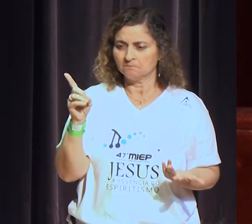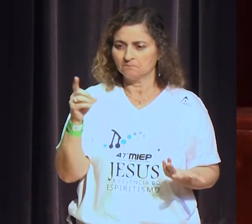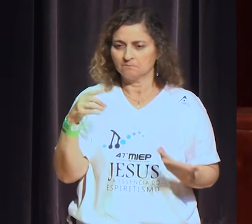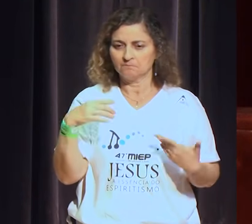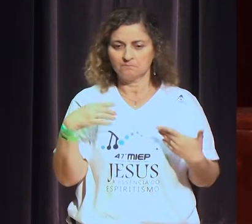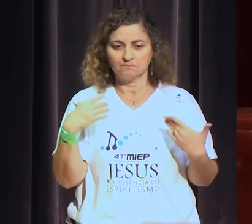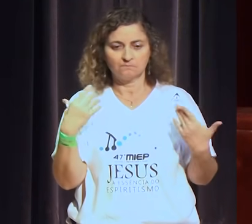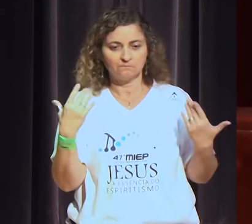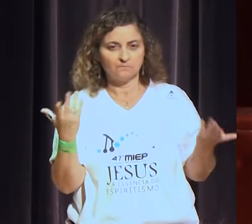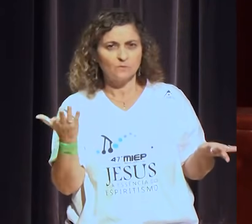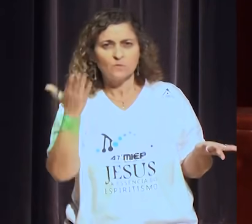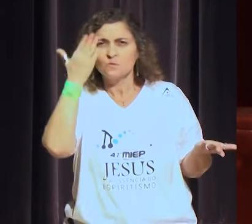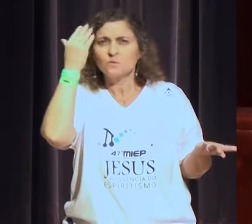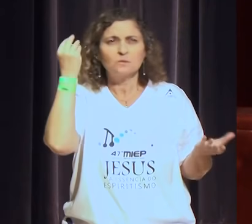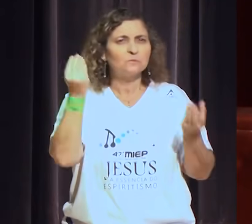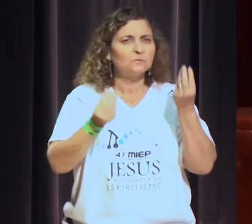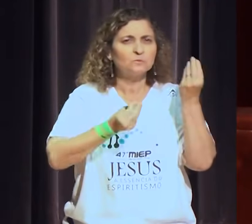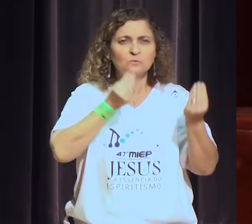não sei se é dia,